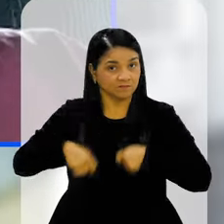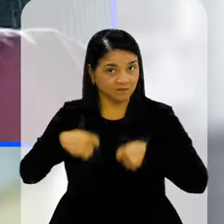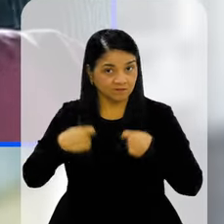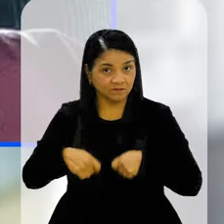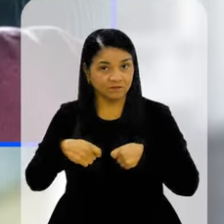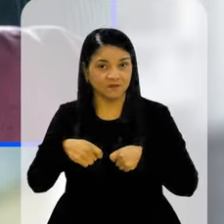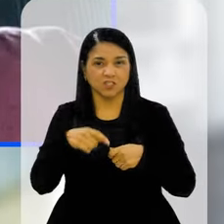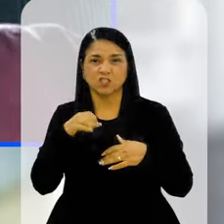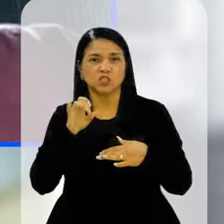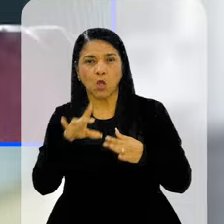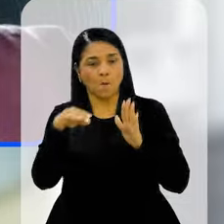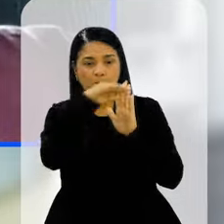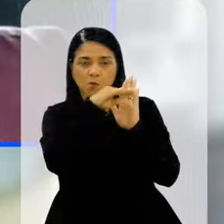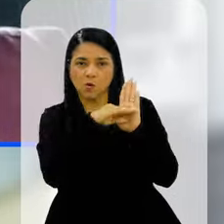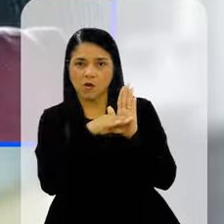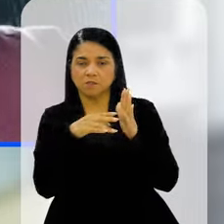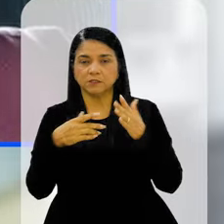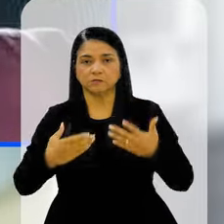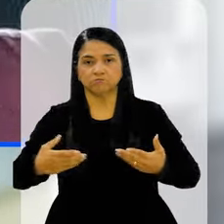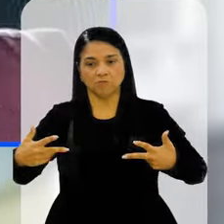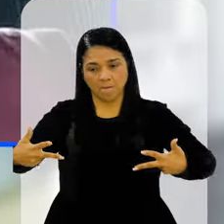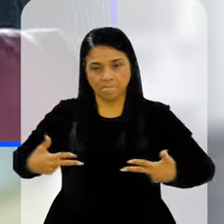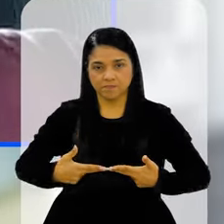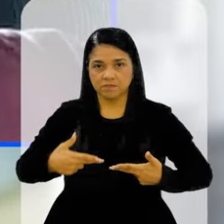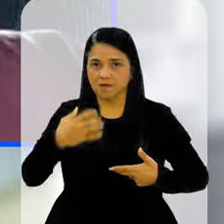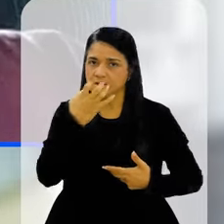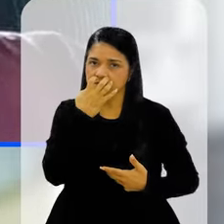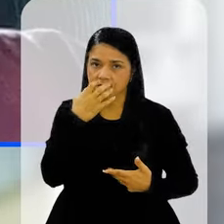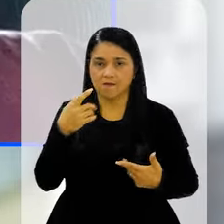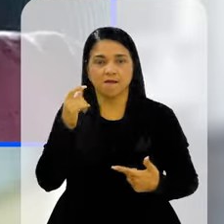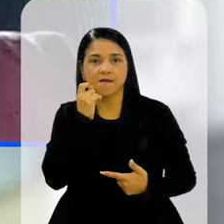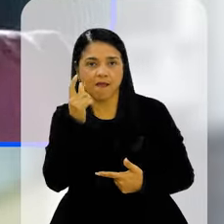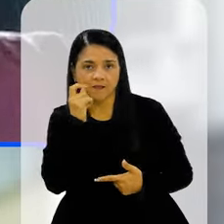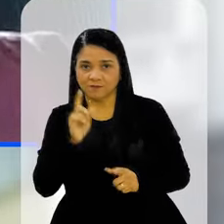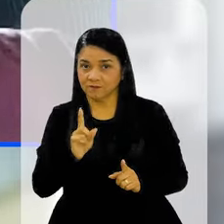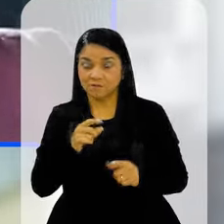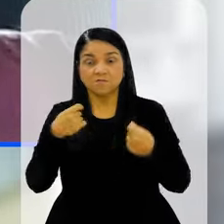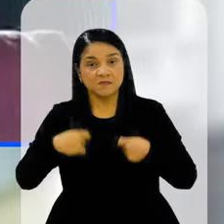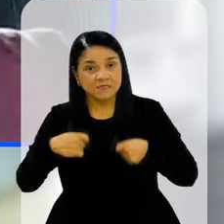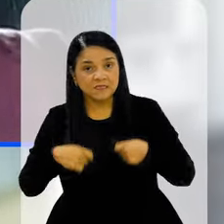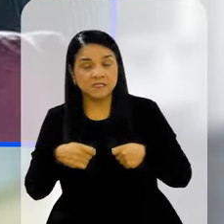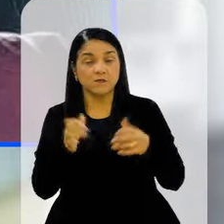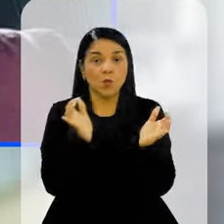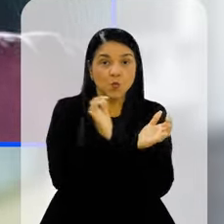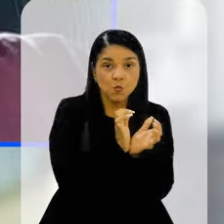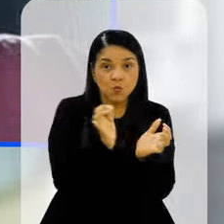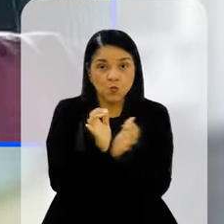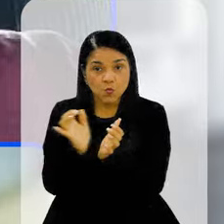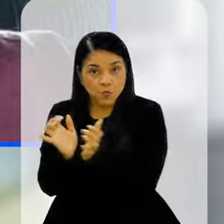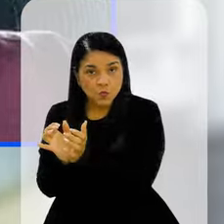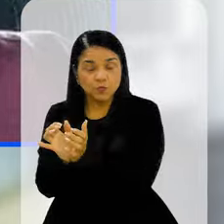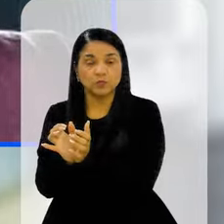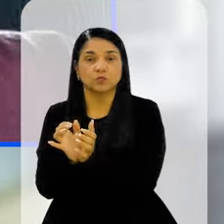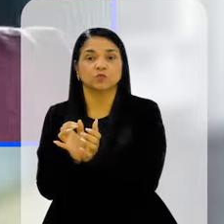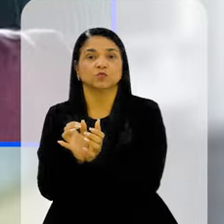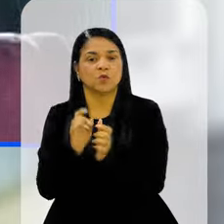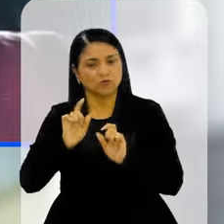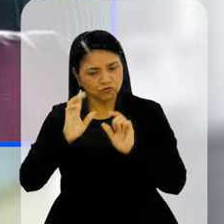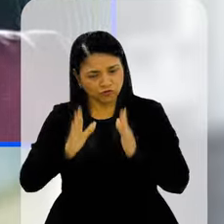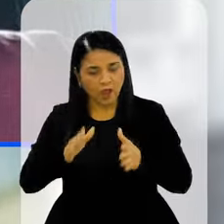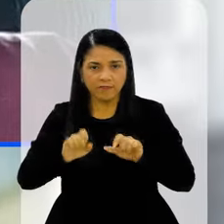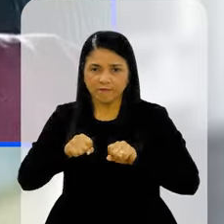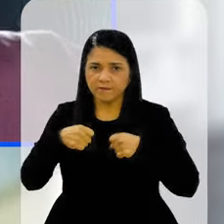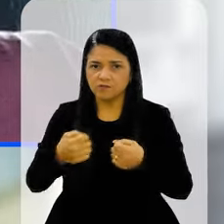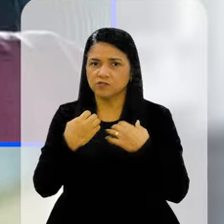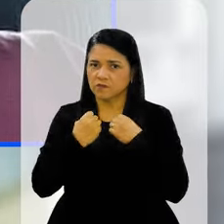também que não é só o programa de castração que é proteção animal. Mas também tem que ter uma força-tarefa, eu